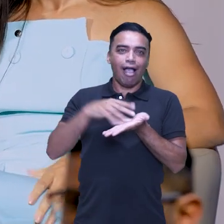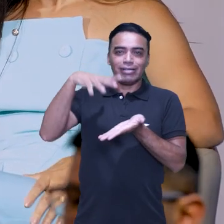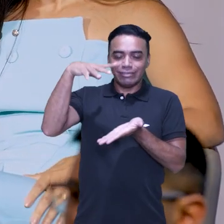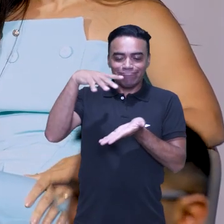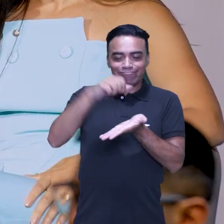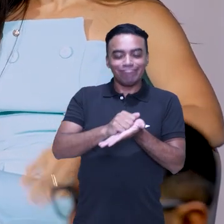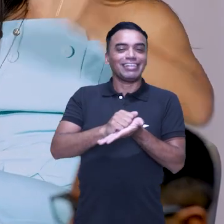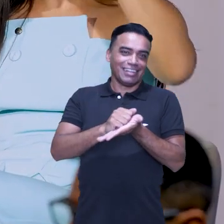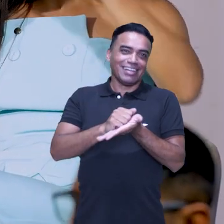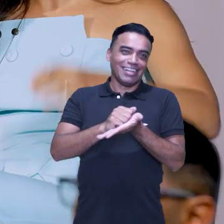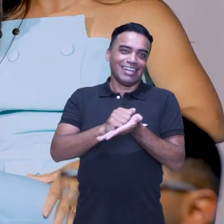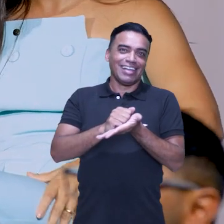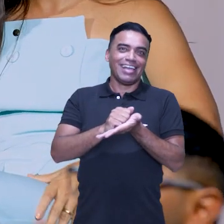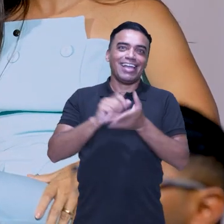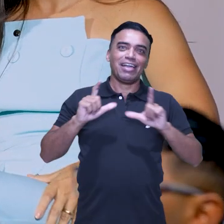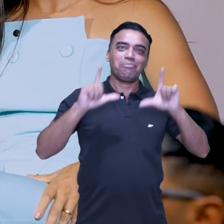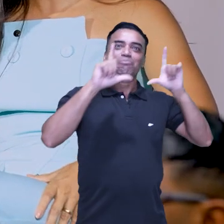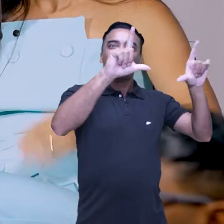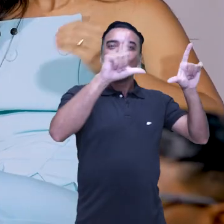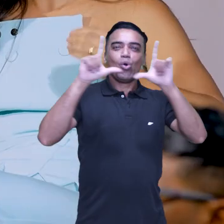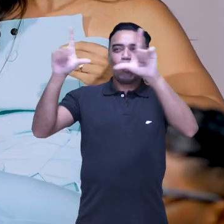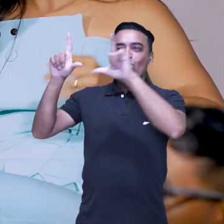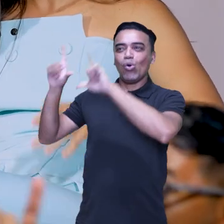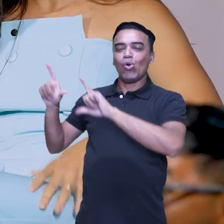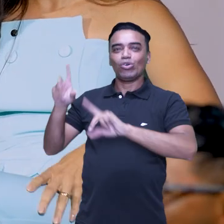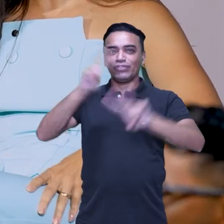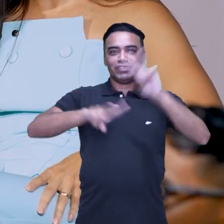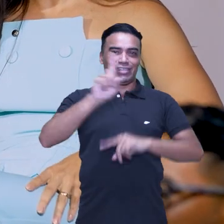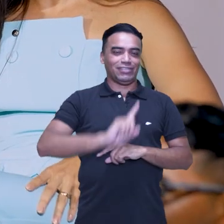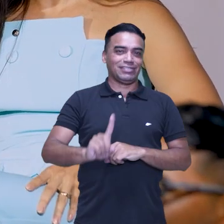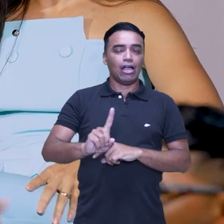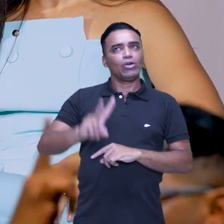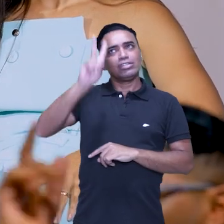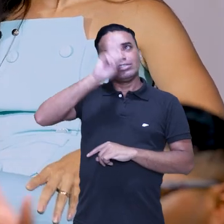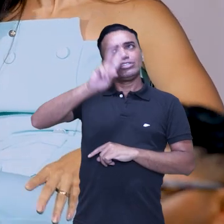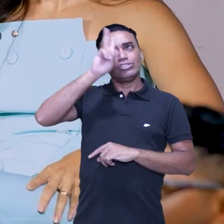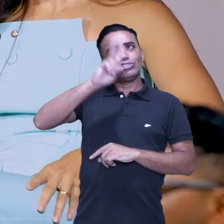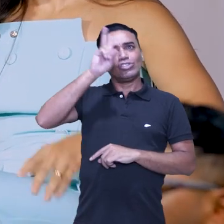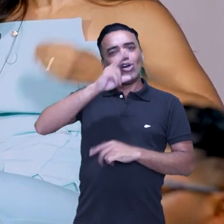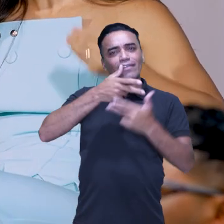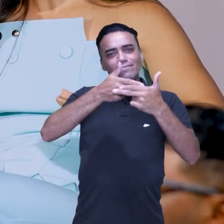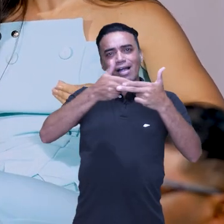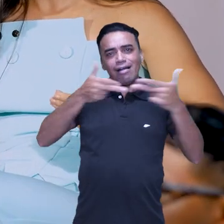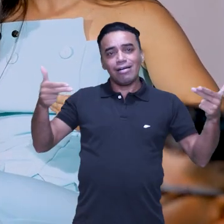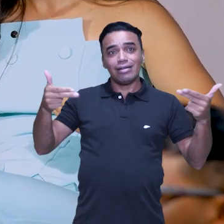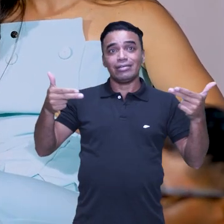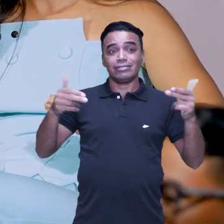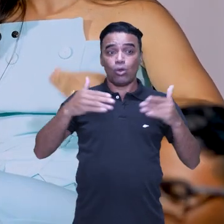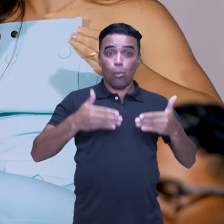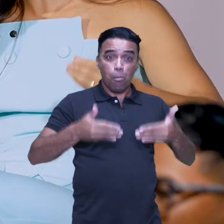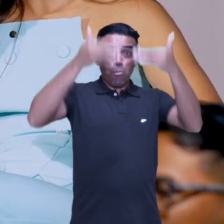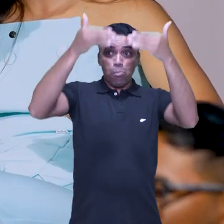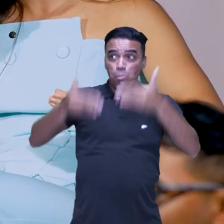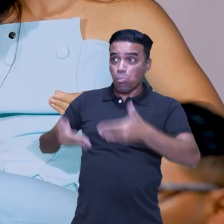retratada na exposição Muros Invisíveis. São histórias que apesar dos muros